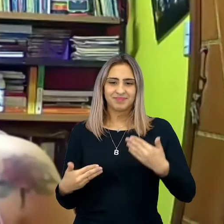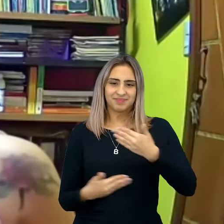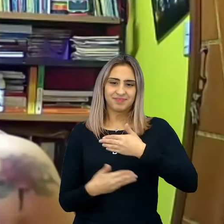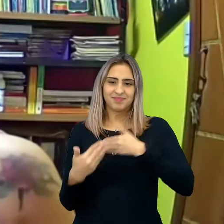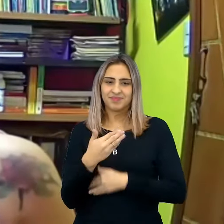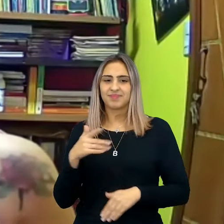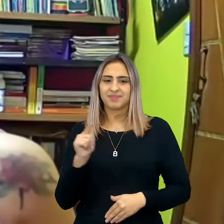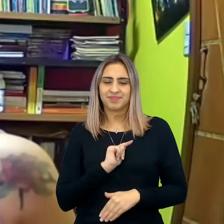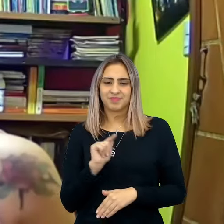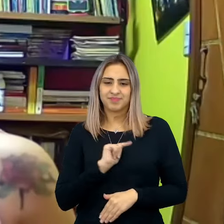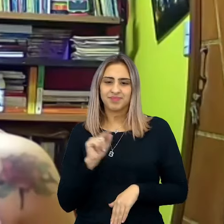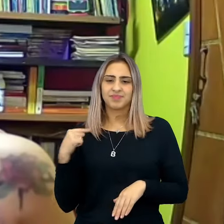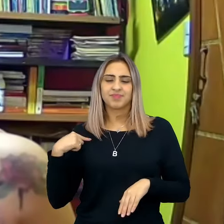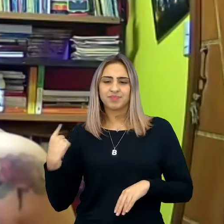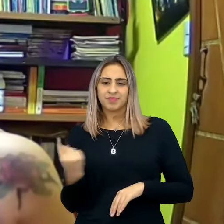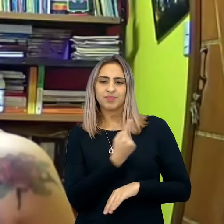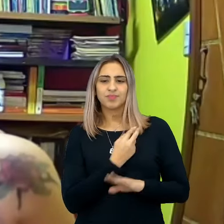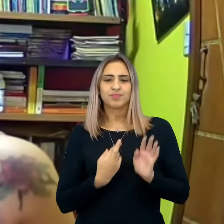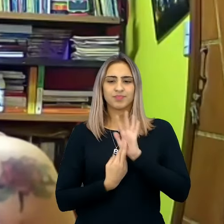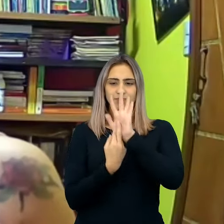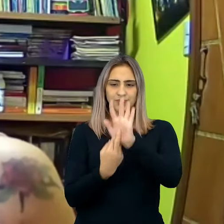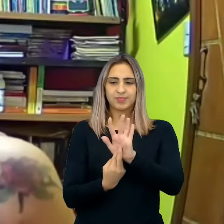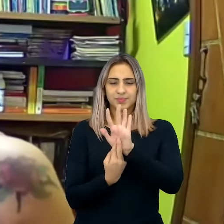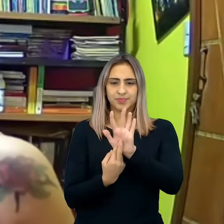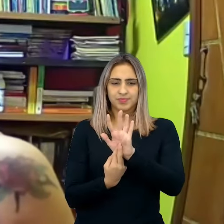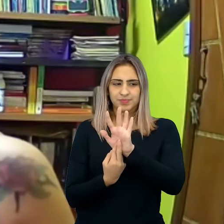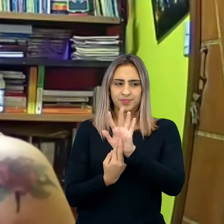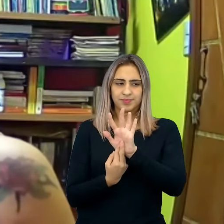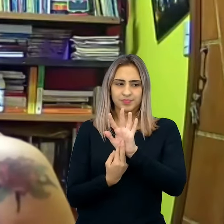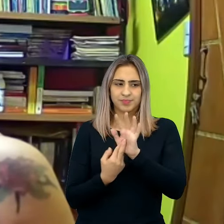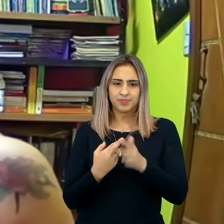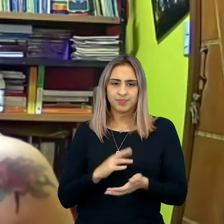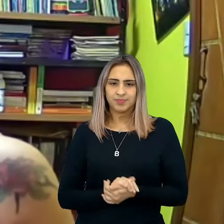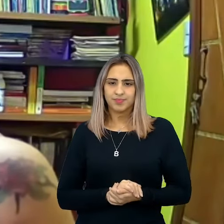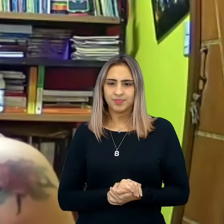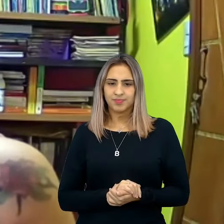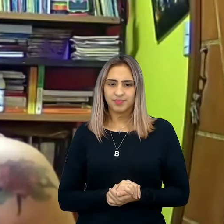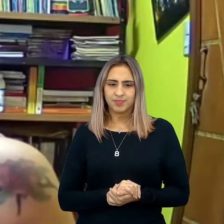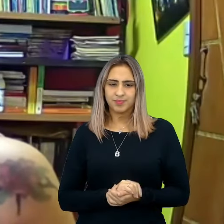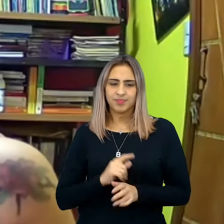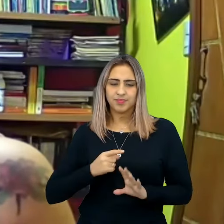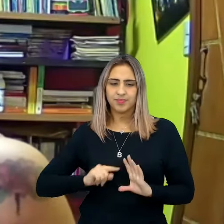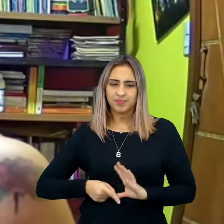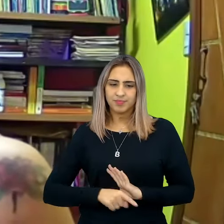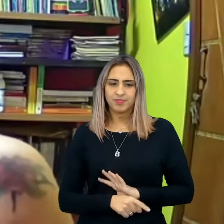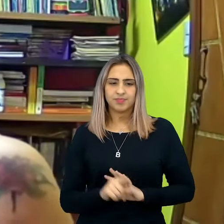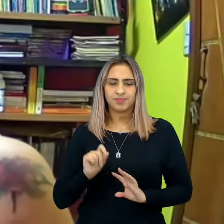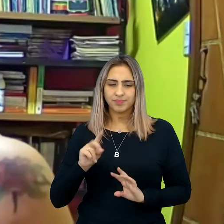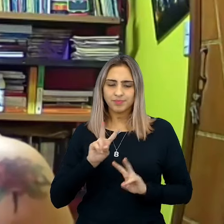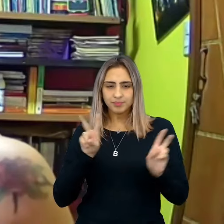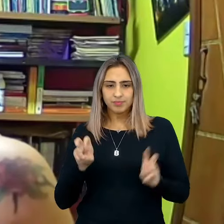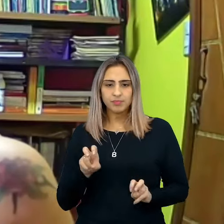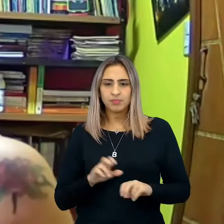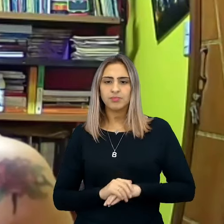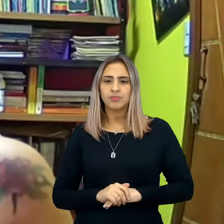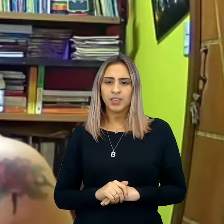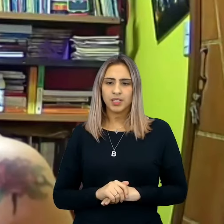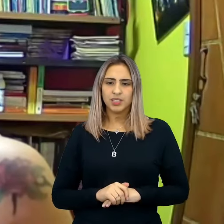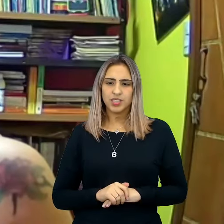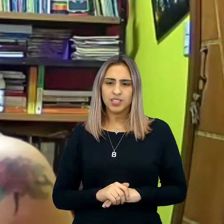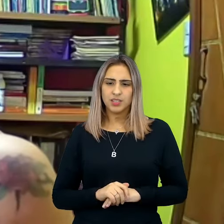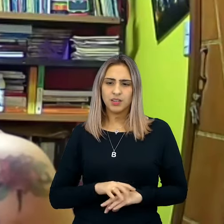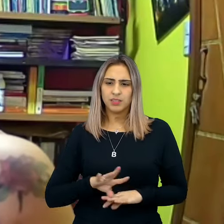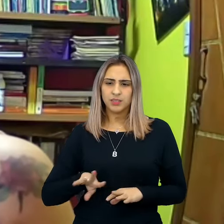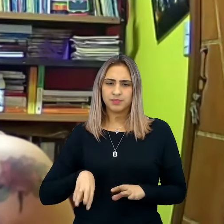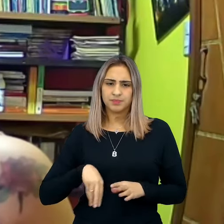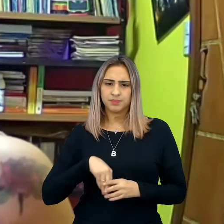slides tem a nossa referência bibliográfica, se você quiser se aprofundar mais no tema sobre avaliação, é muito bom